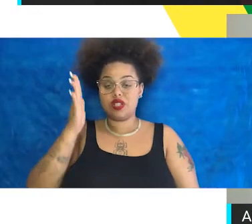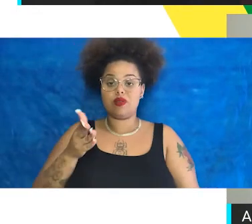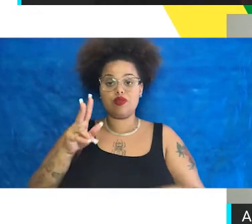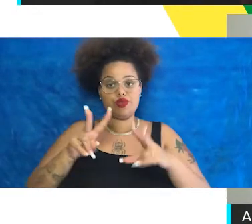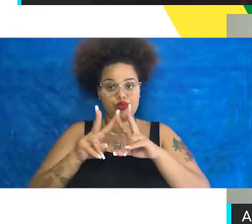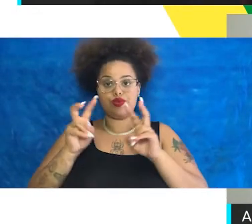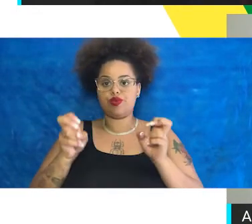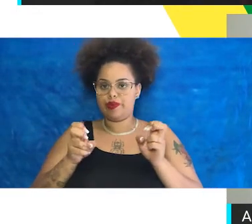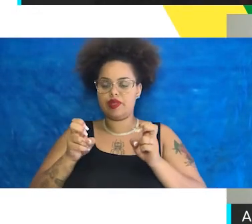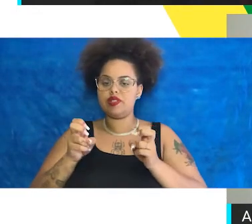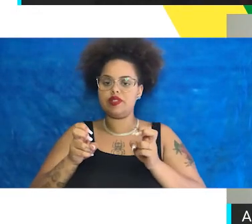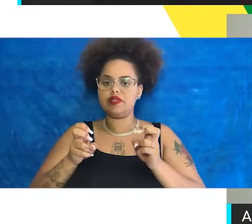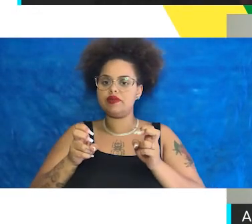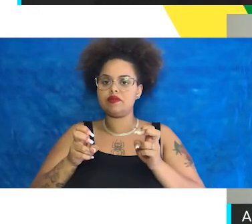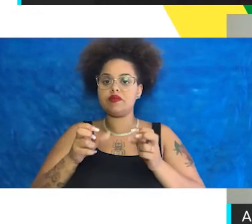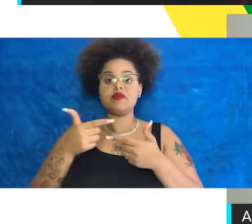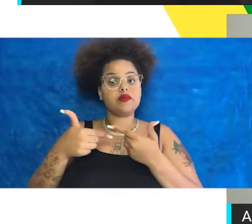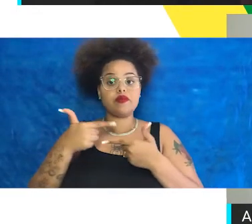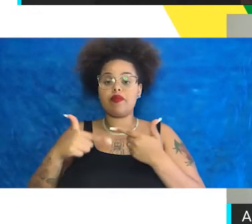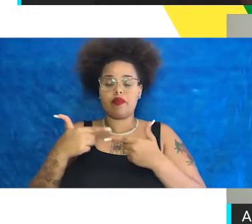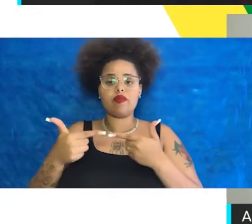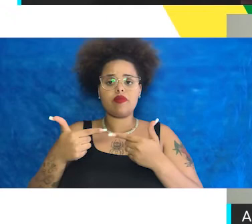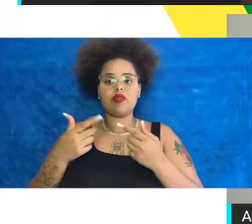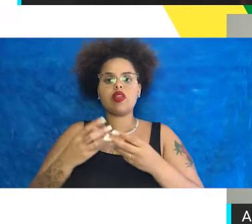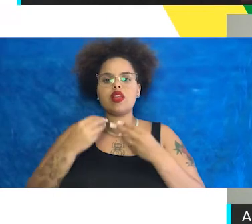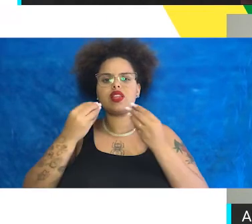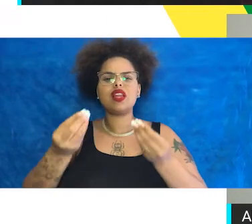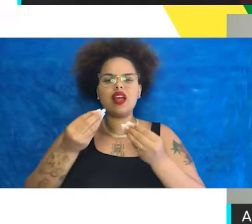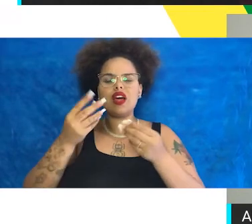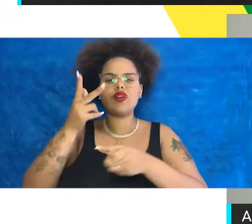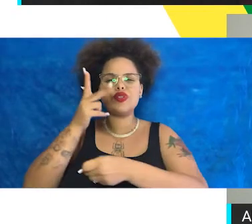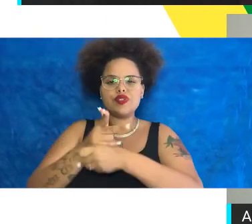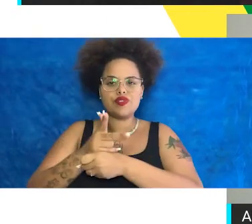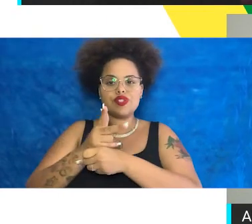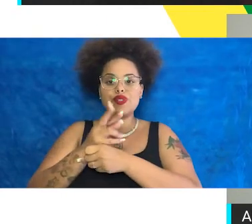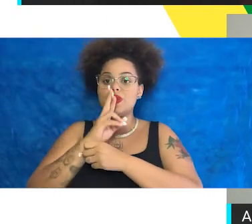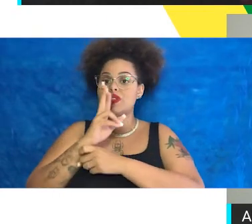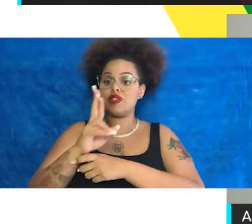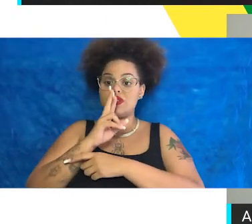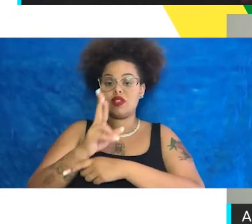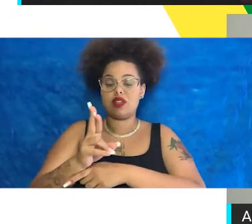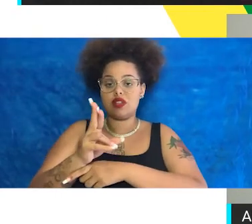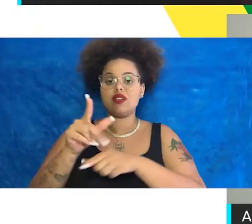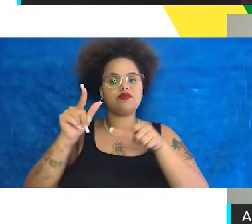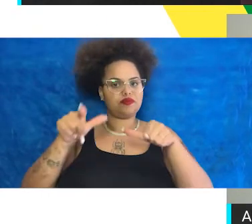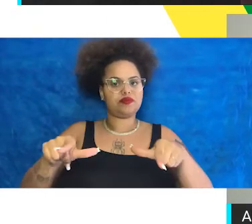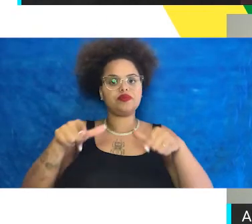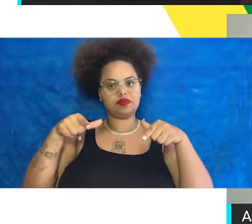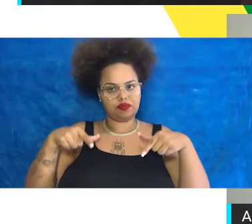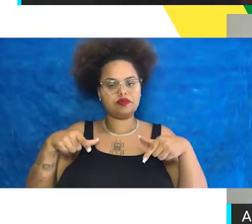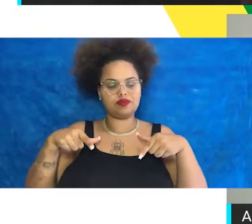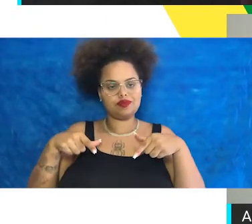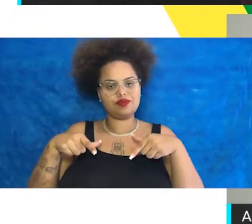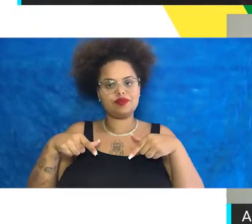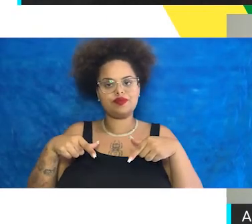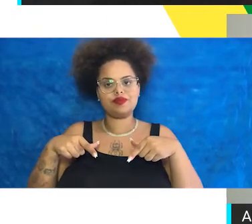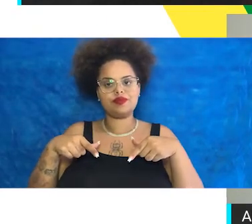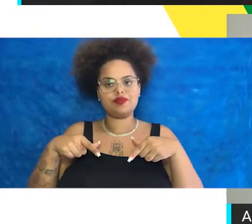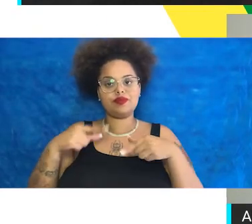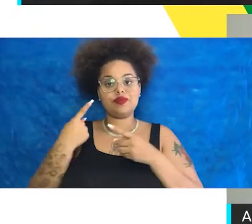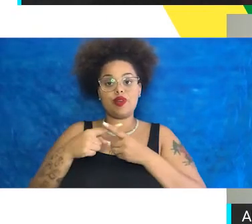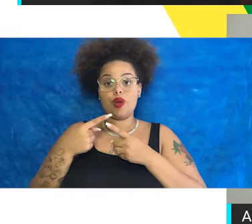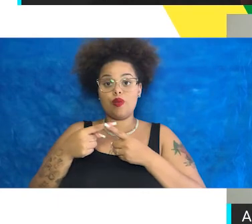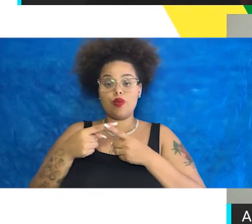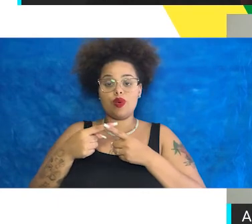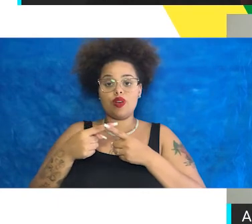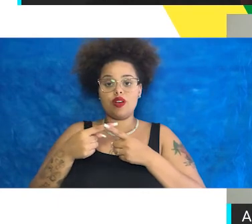sobre a produção e entregar os vídeos para amostra de resultado para certificação, né?